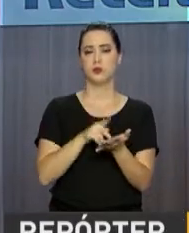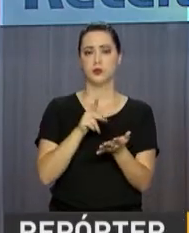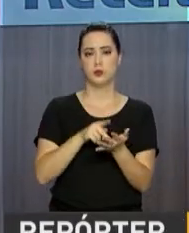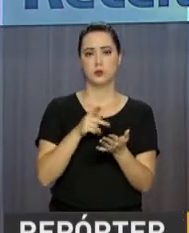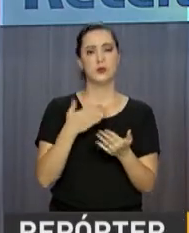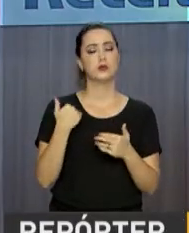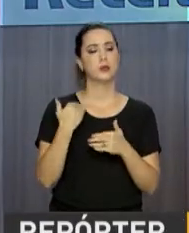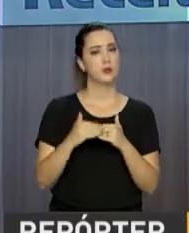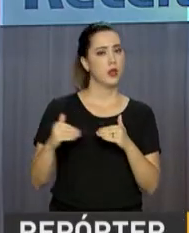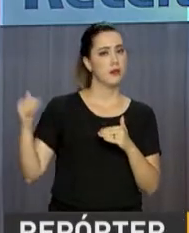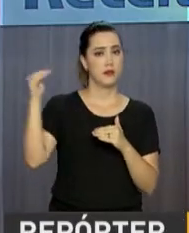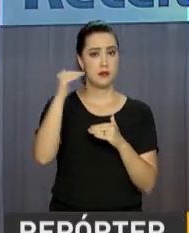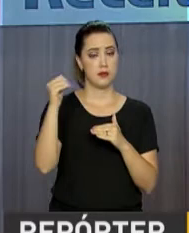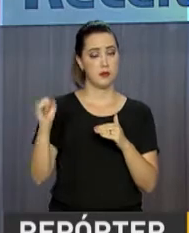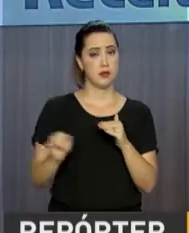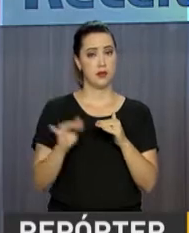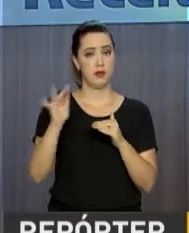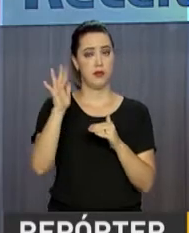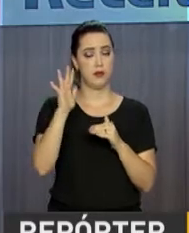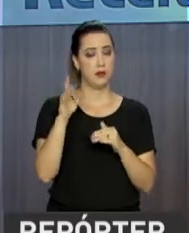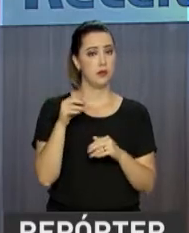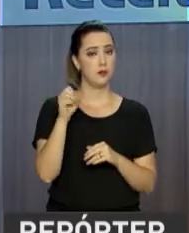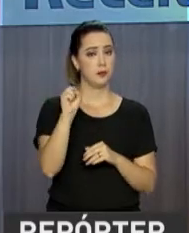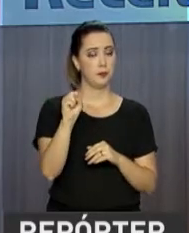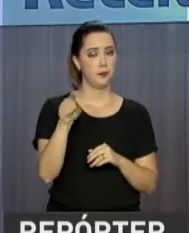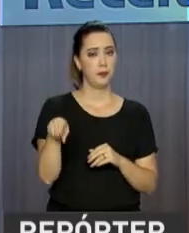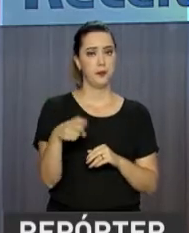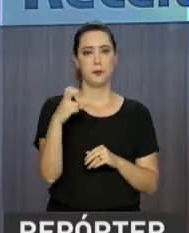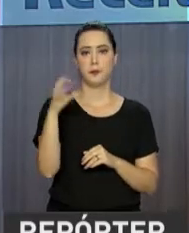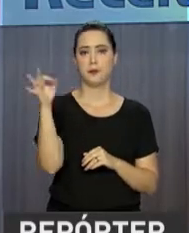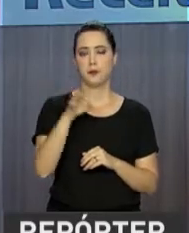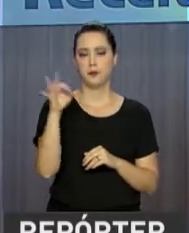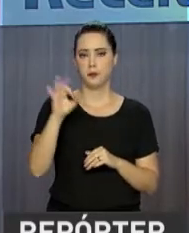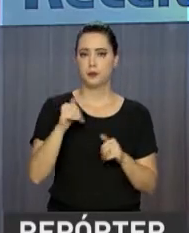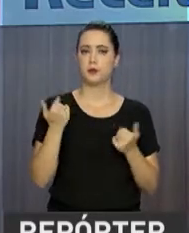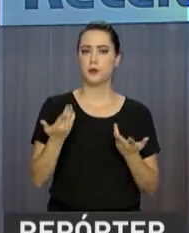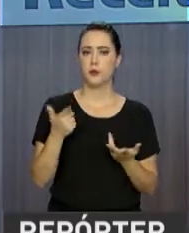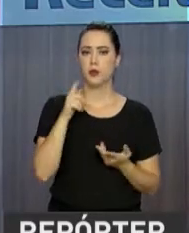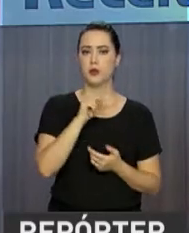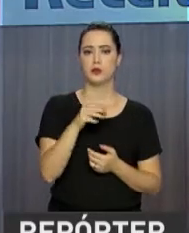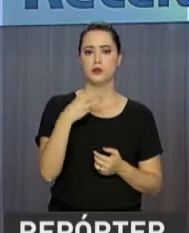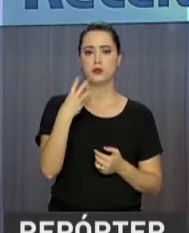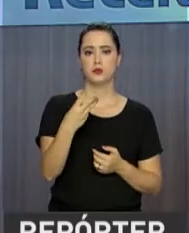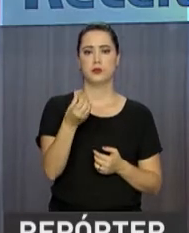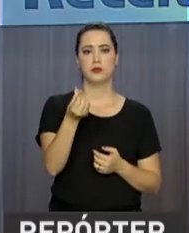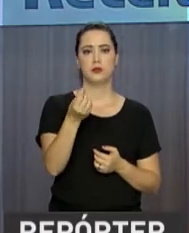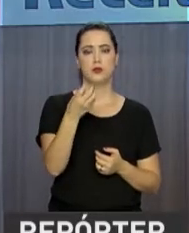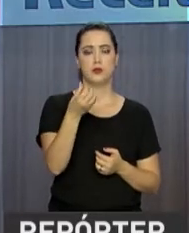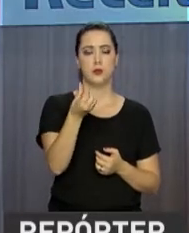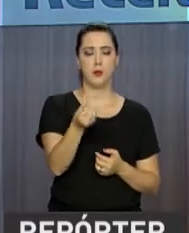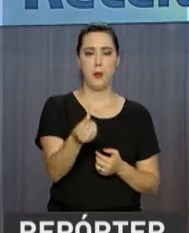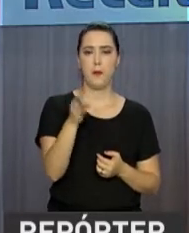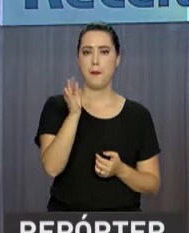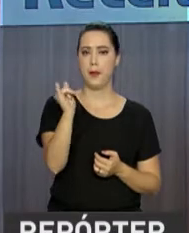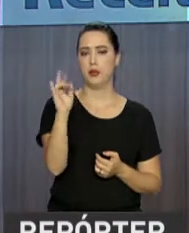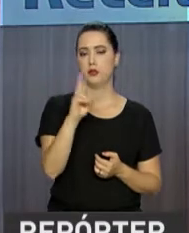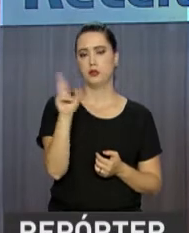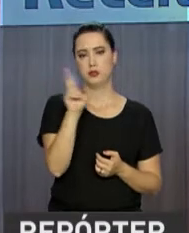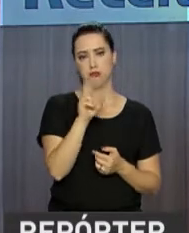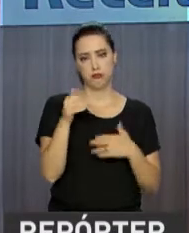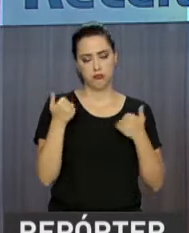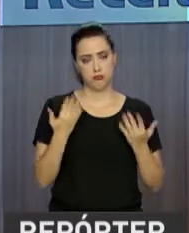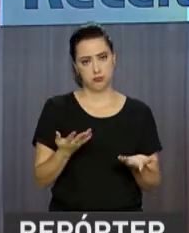ou seja acima da inflação de cerca de oito e meio por cento e chegou a 366 bilhões de reais